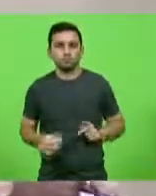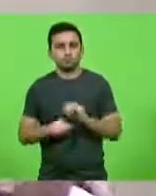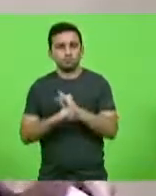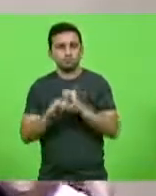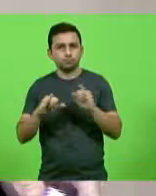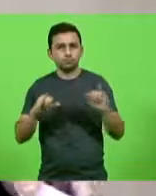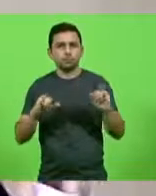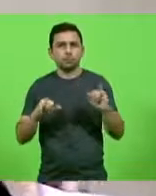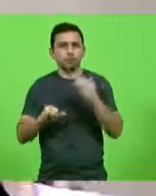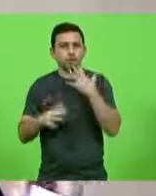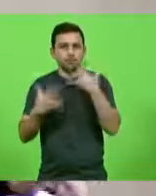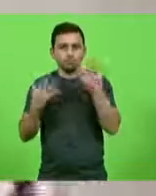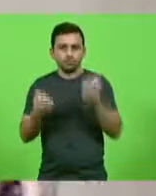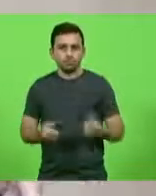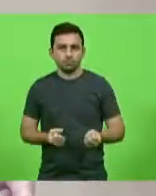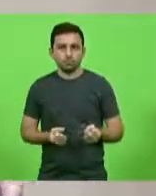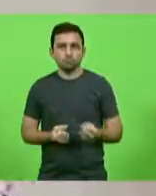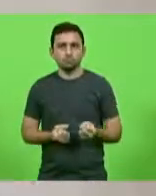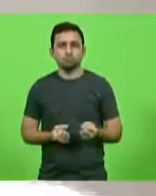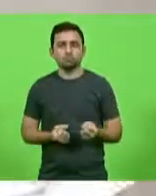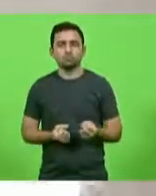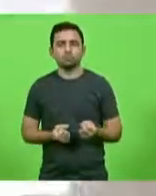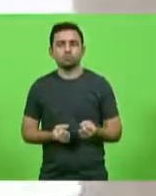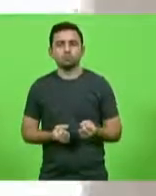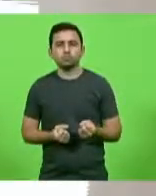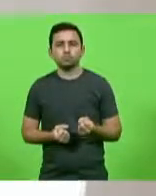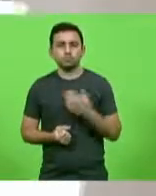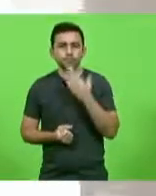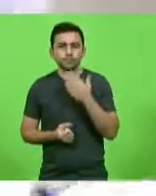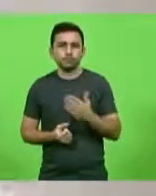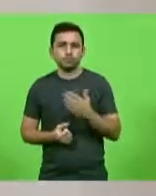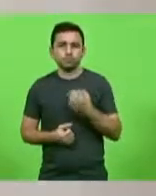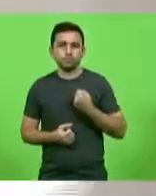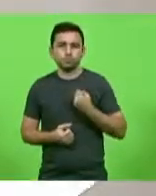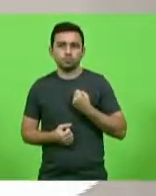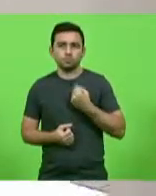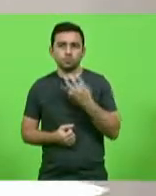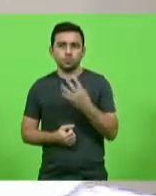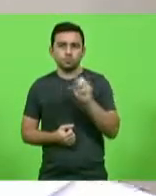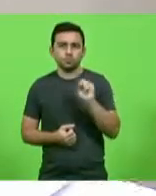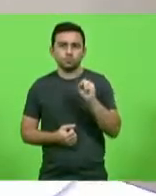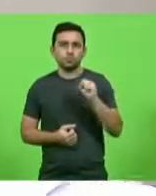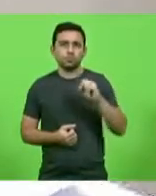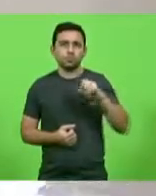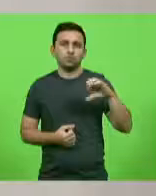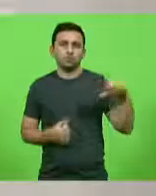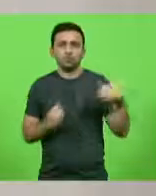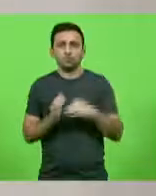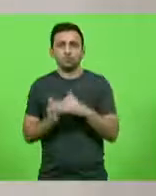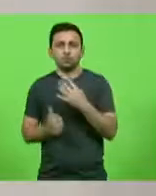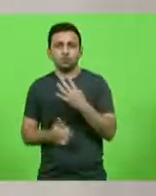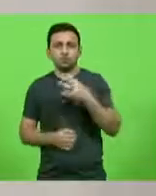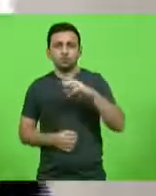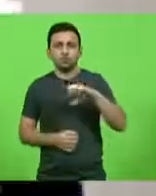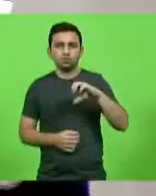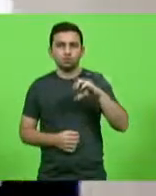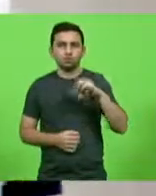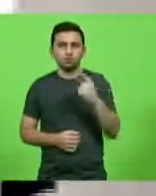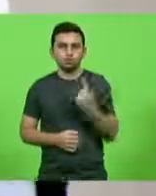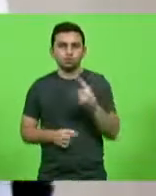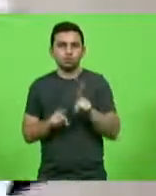defere os seguintes requerimentos. Requerimento número 489 a 491 e 493.